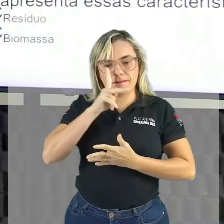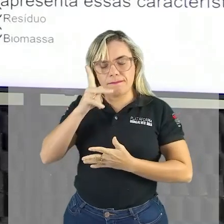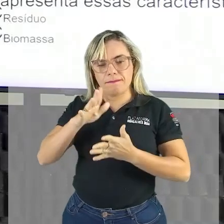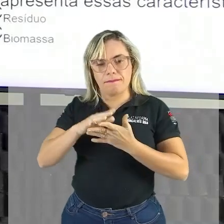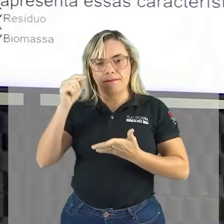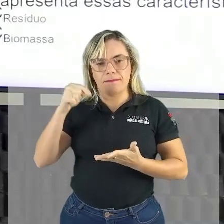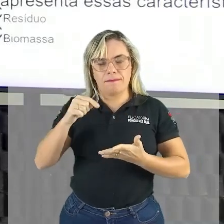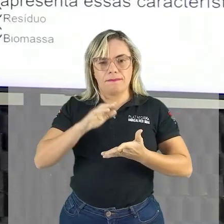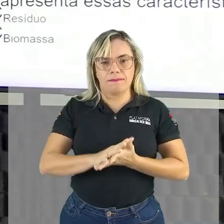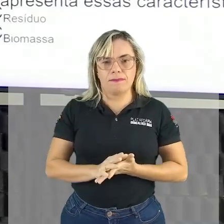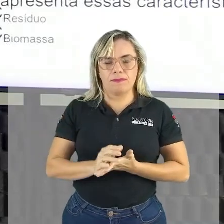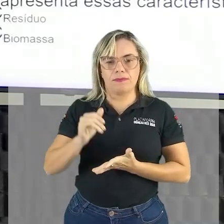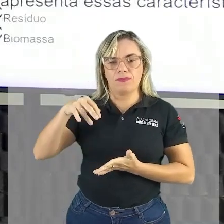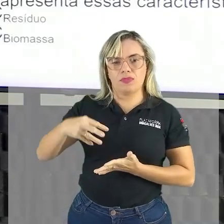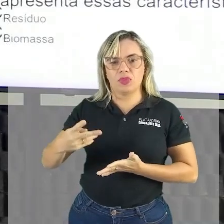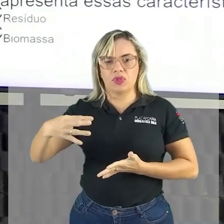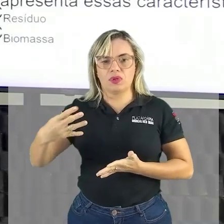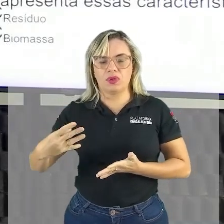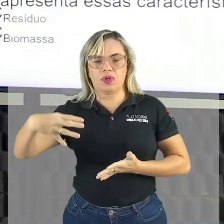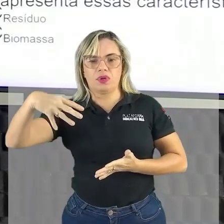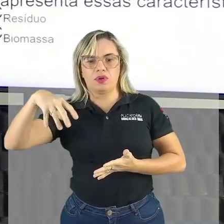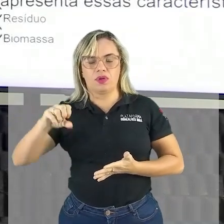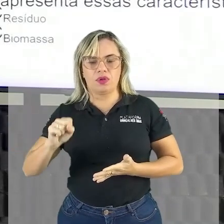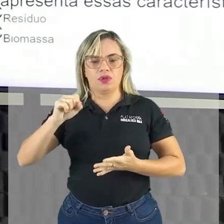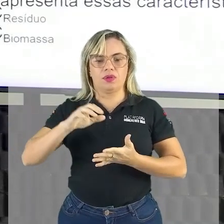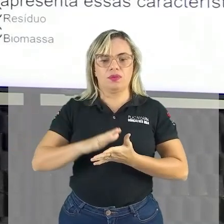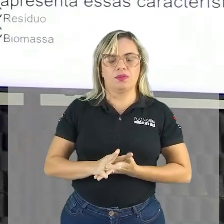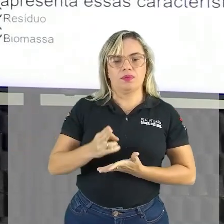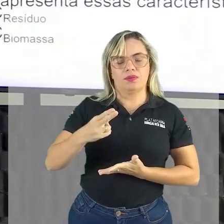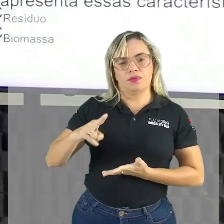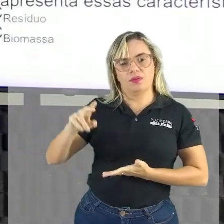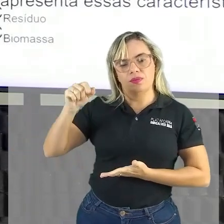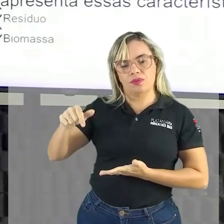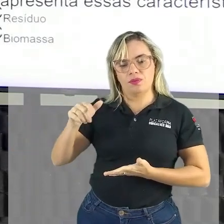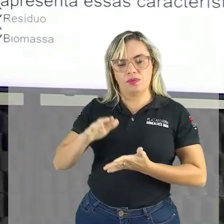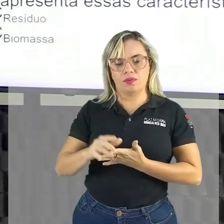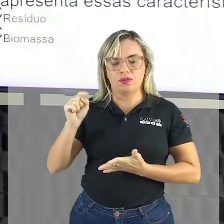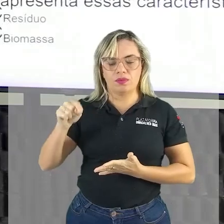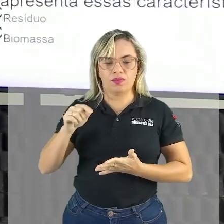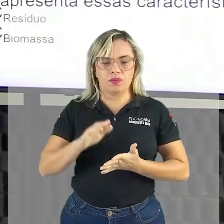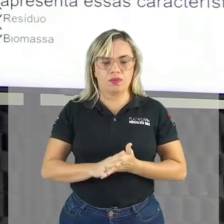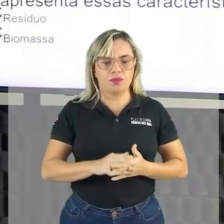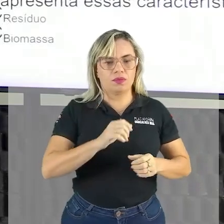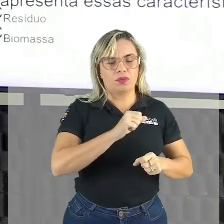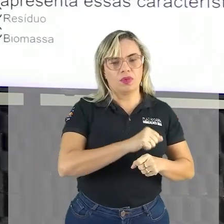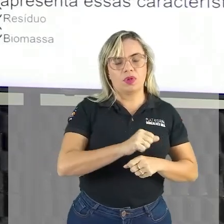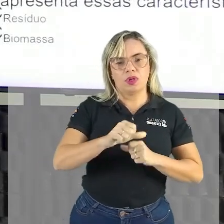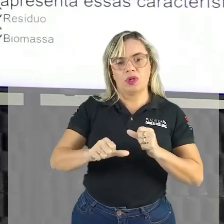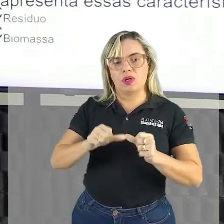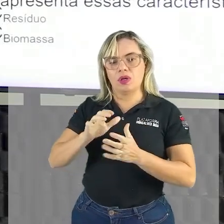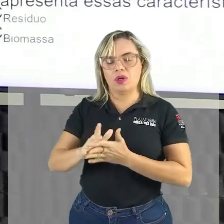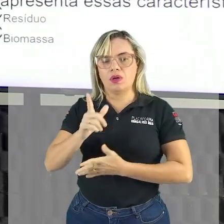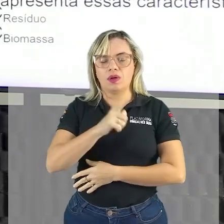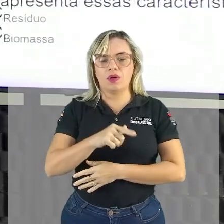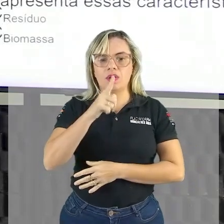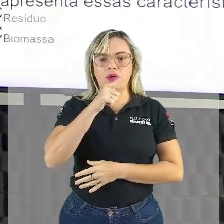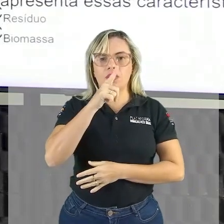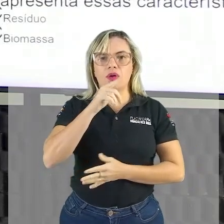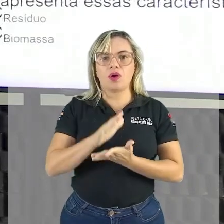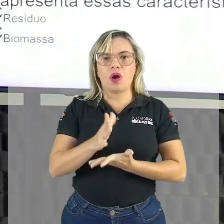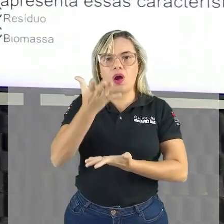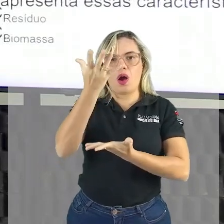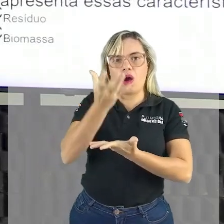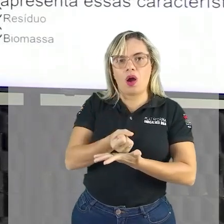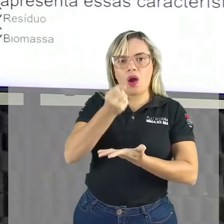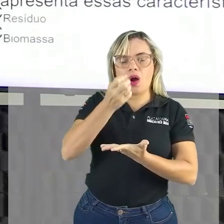forças intermoleculares, tá? Quando eu vou do estado sólido para o estado líquido, eu preciso absorver calor.